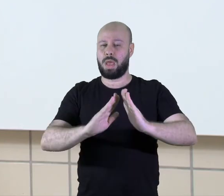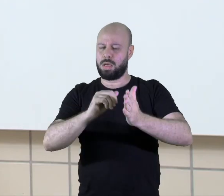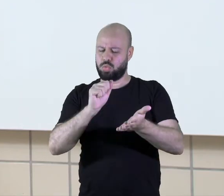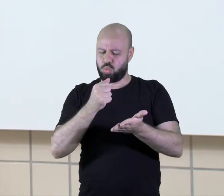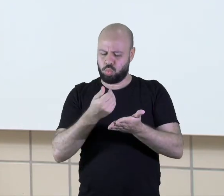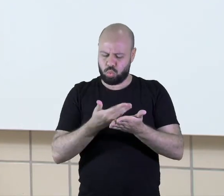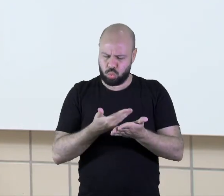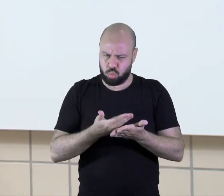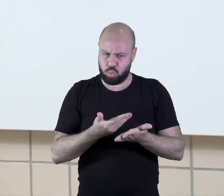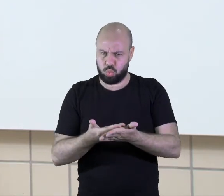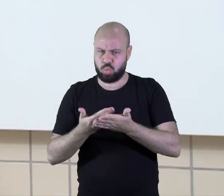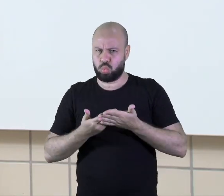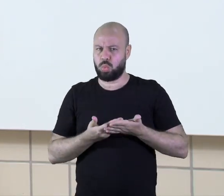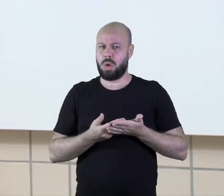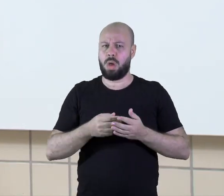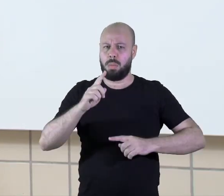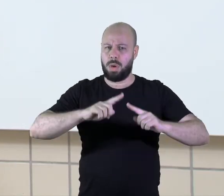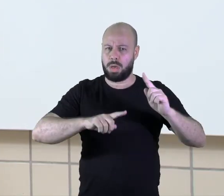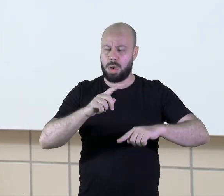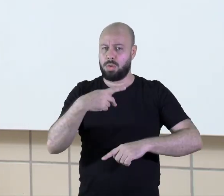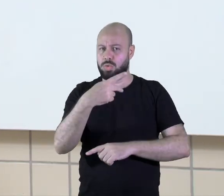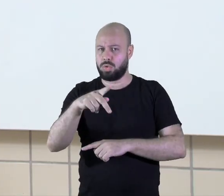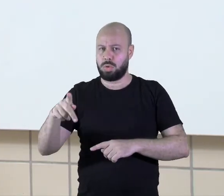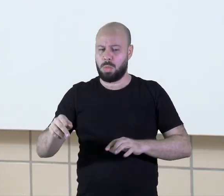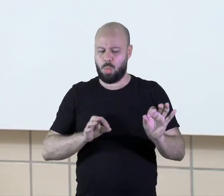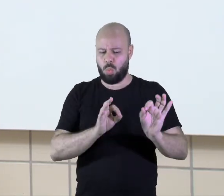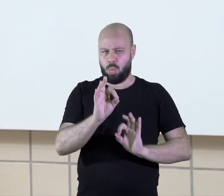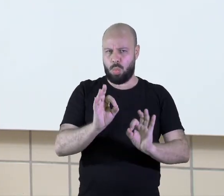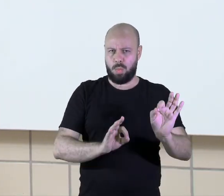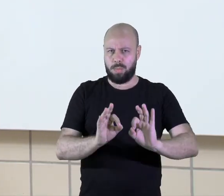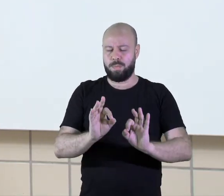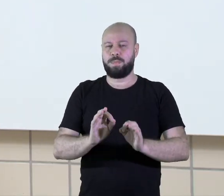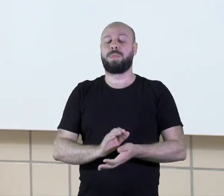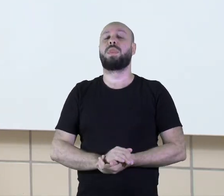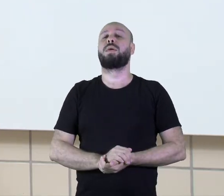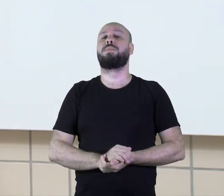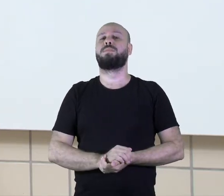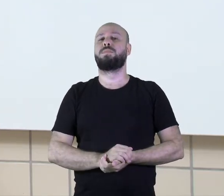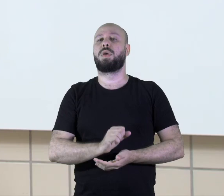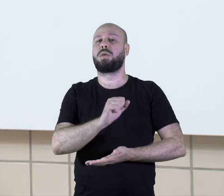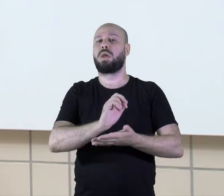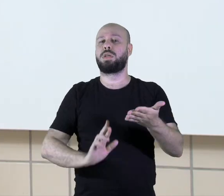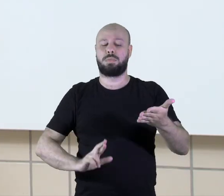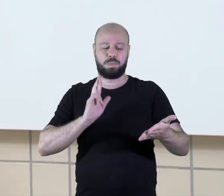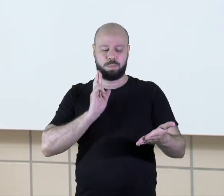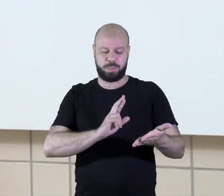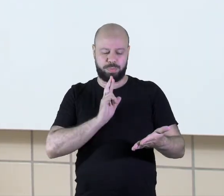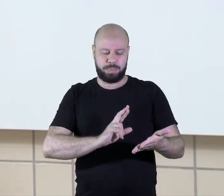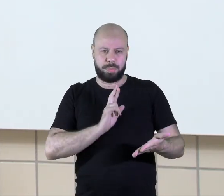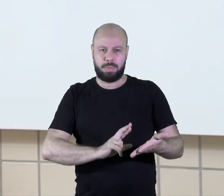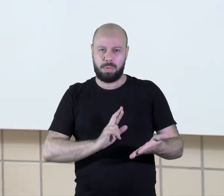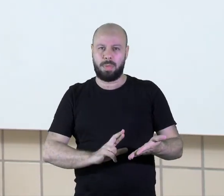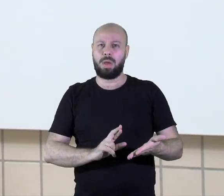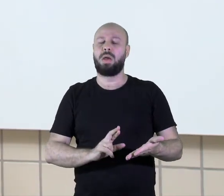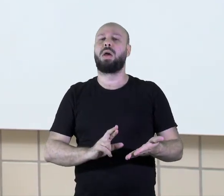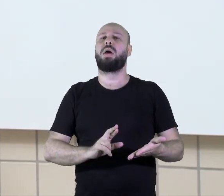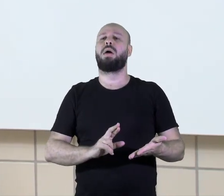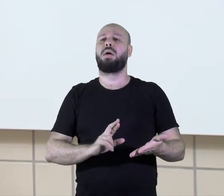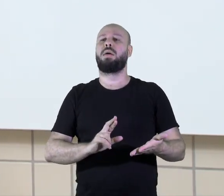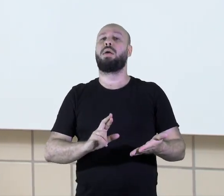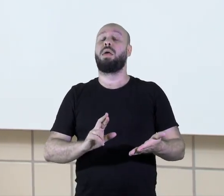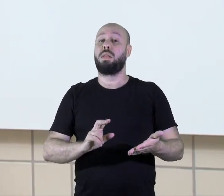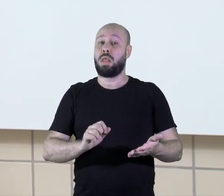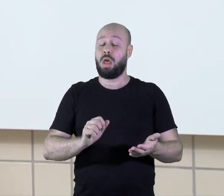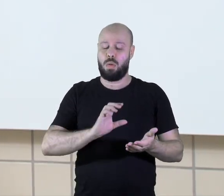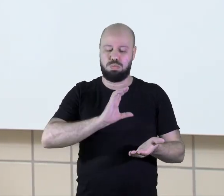estude, pegue seu material e deixe tudo prontinho. E faça as atividades, tanto atividade de monitoramento quanto do bloco